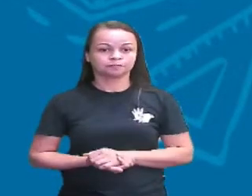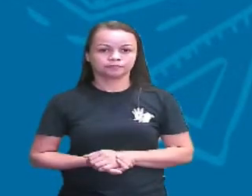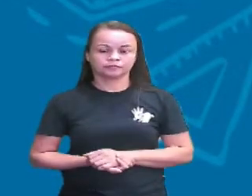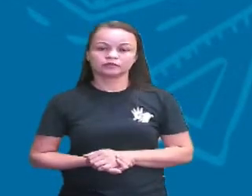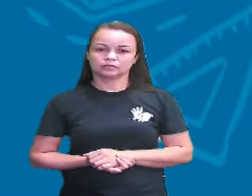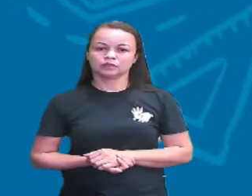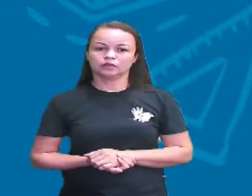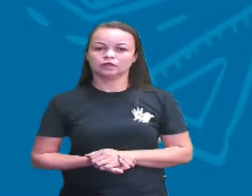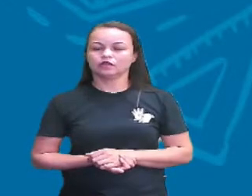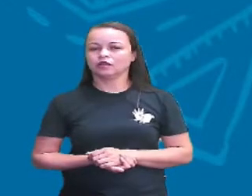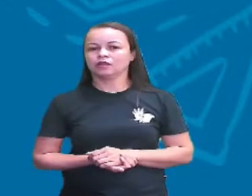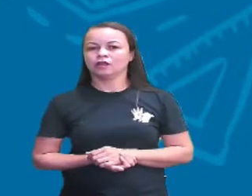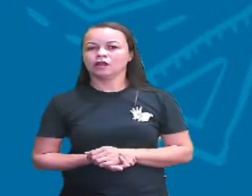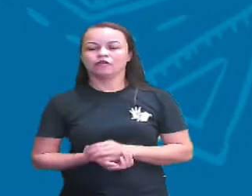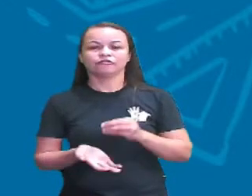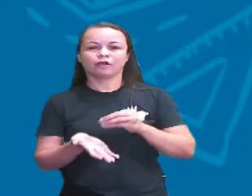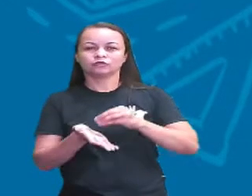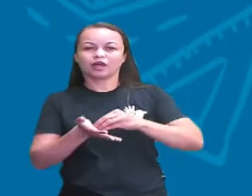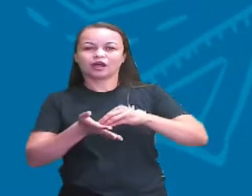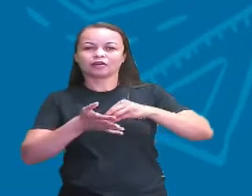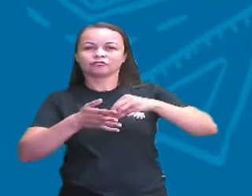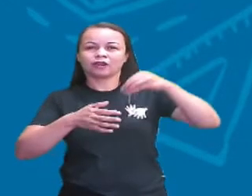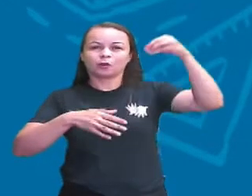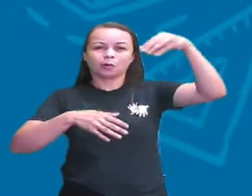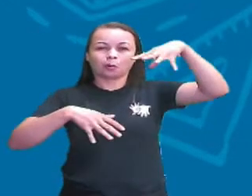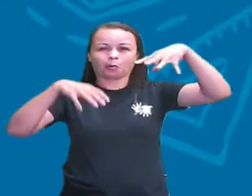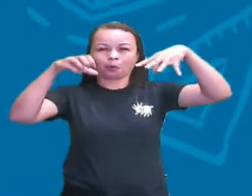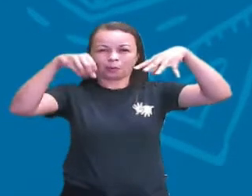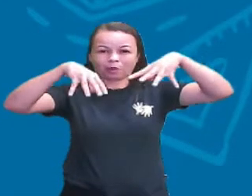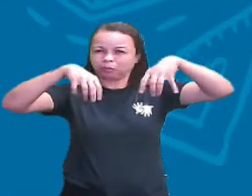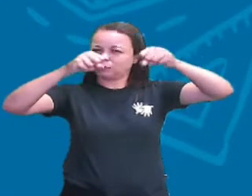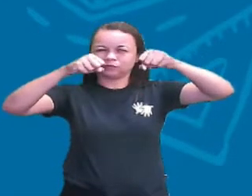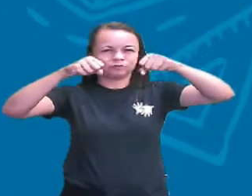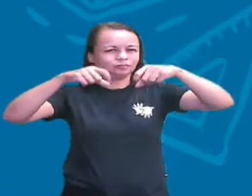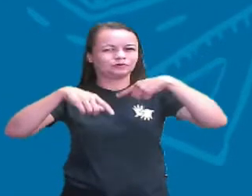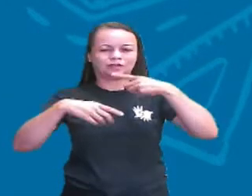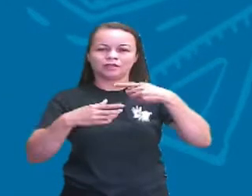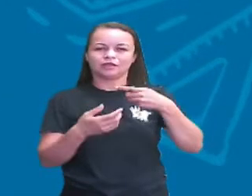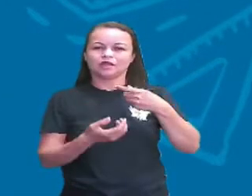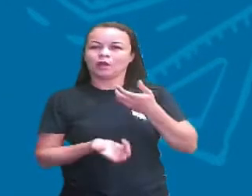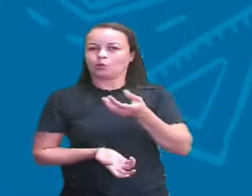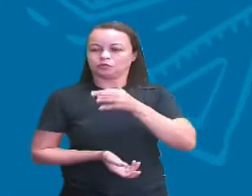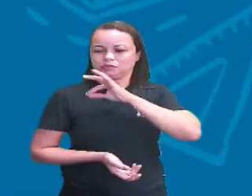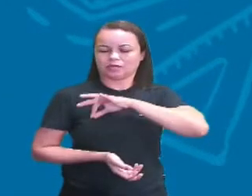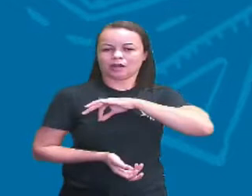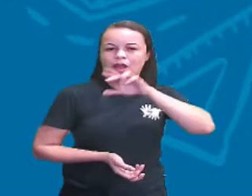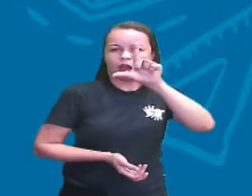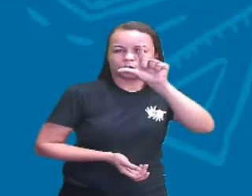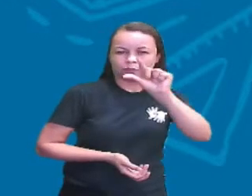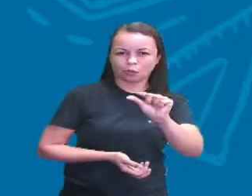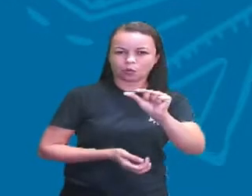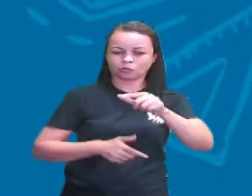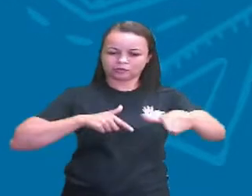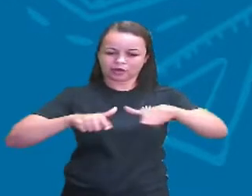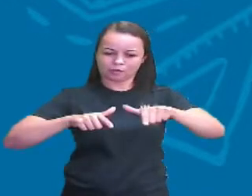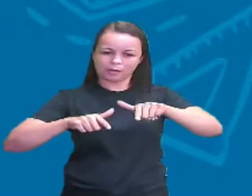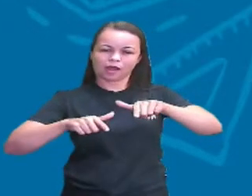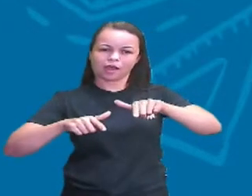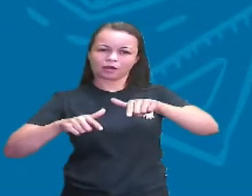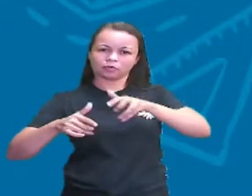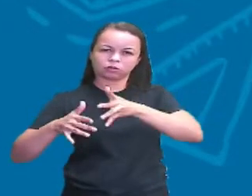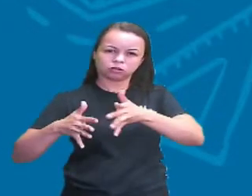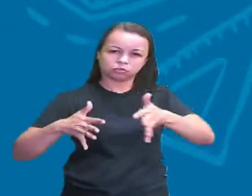Faltava luminosidade na fábrica, então se trabalhava muito e se ganhava muito pouco, tá? Então essa era uma realidade